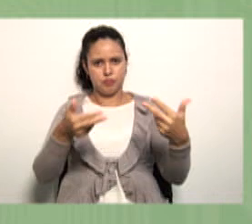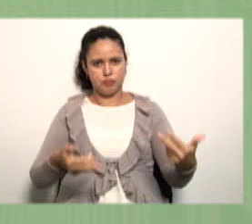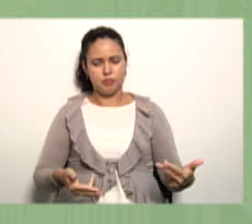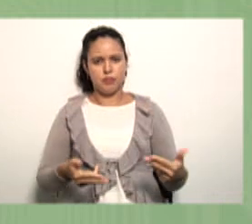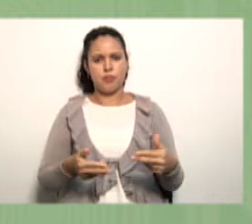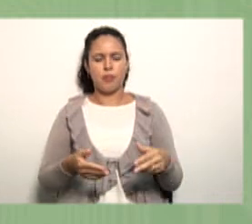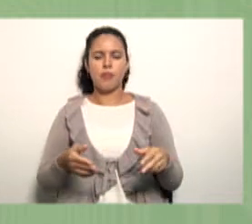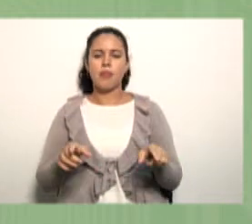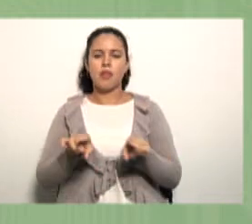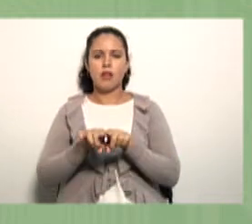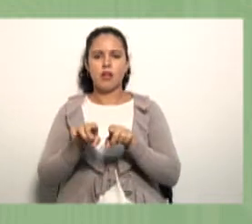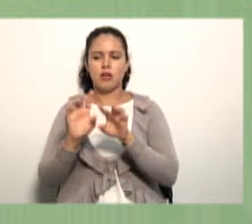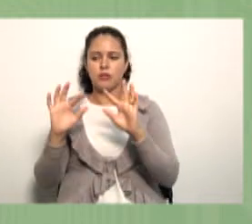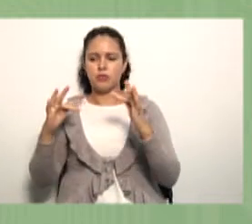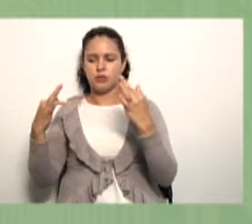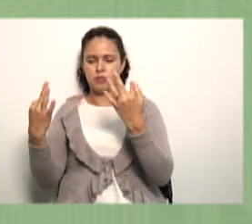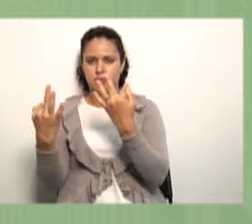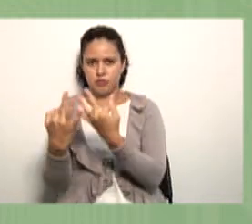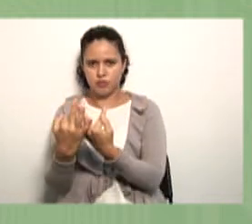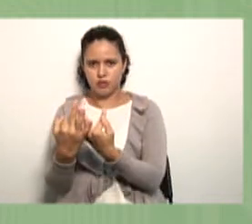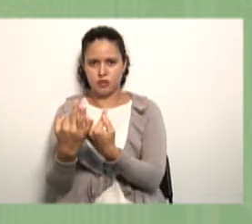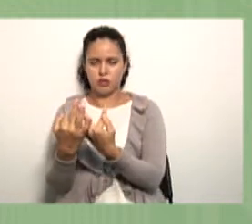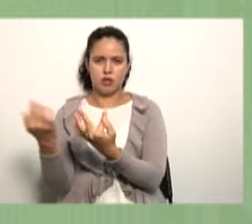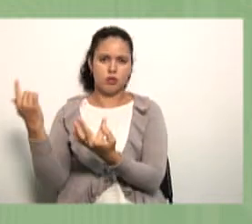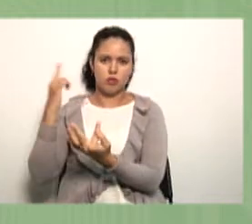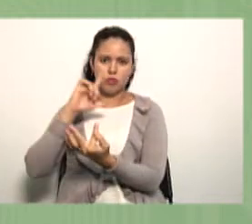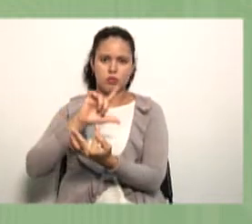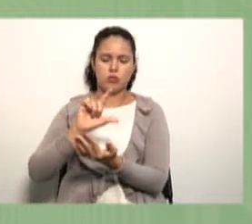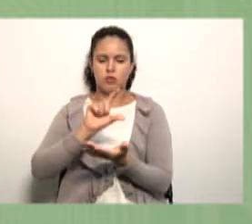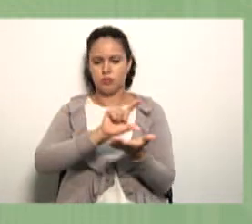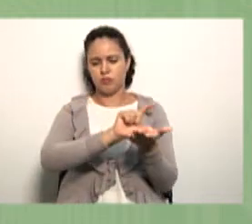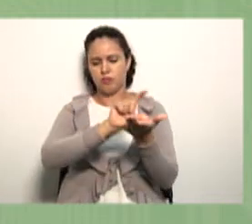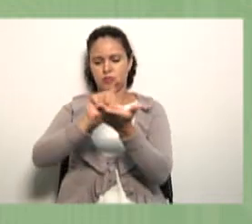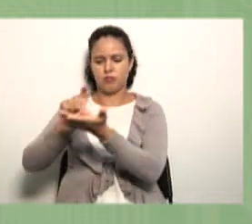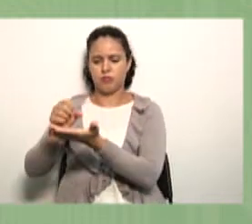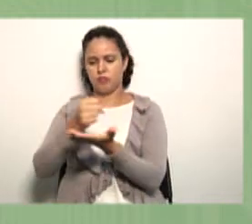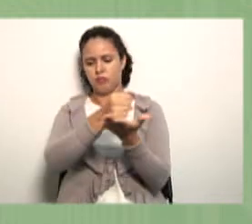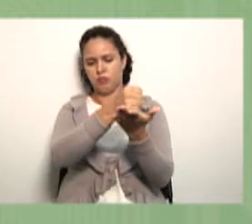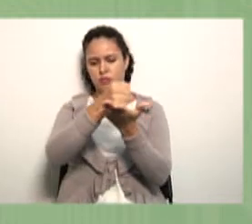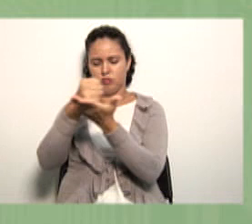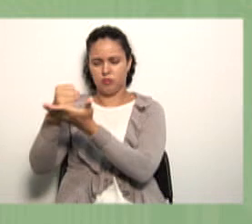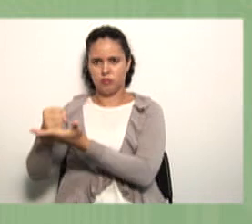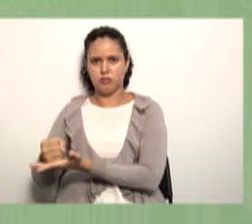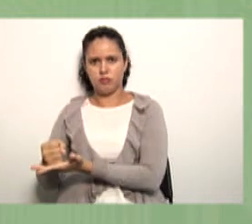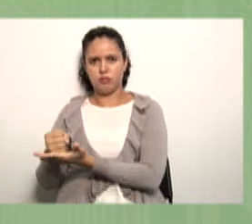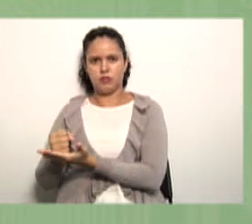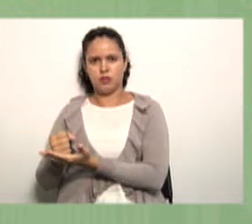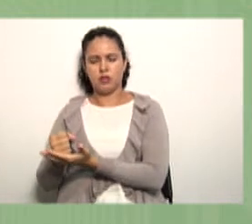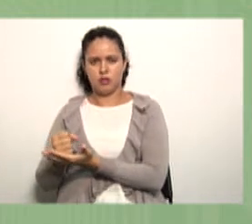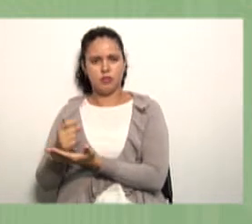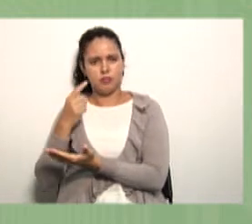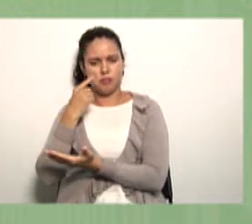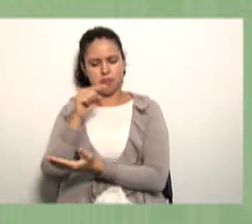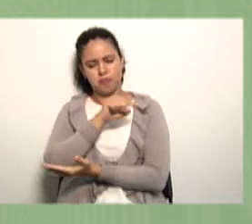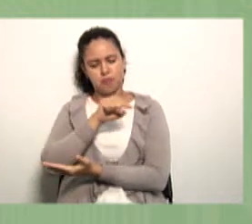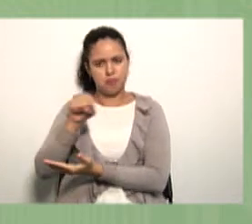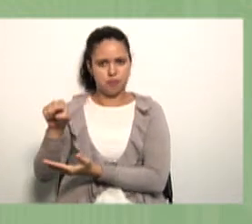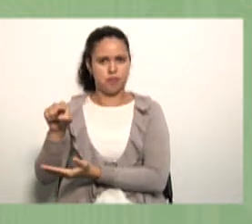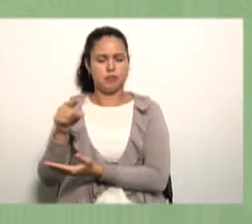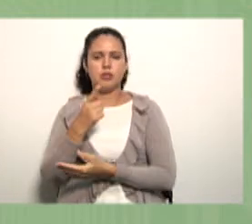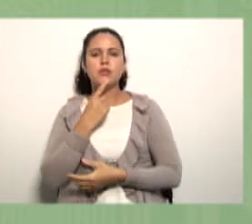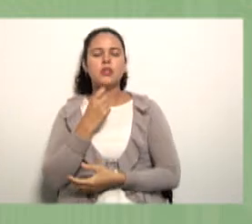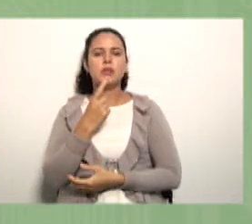aí as famílias vão, por outro lado, receber bens e serviços. A gente vê aqui com essa linhazinha vermelha, elas